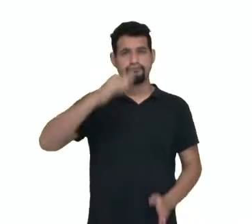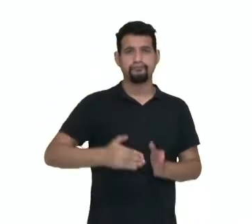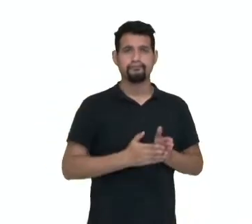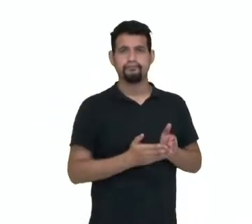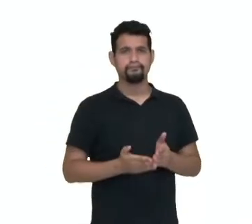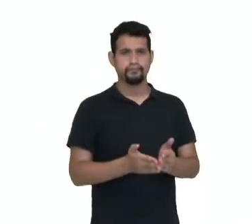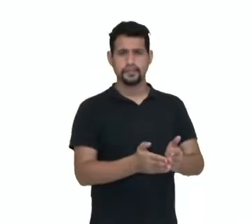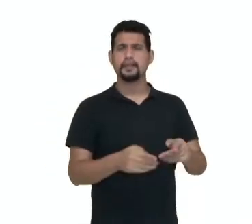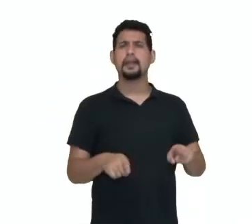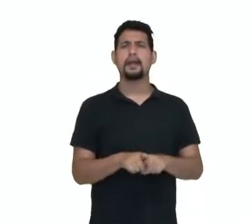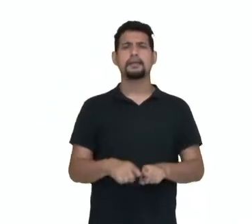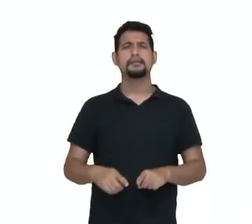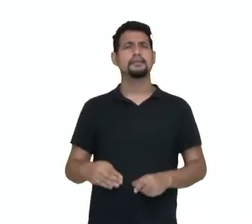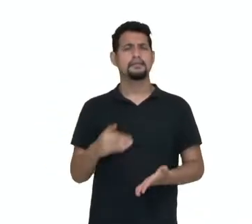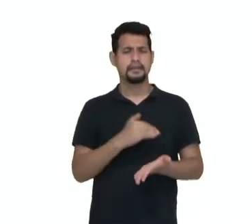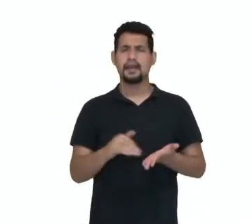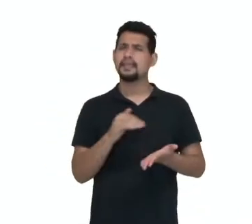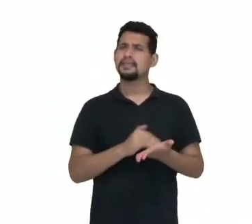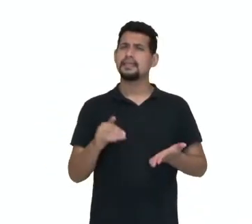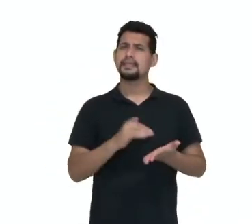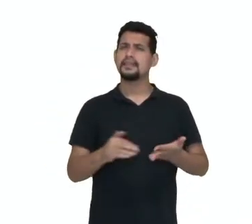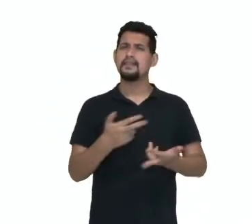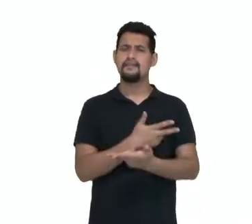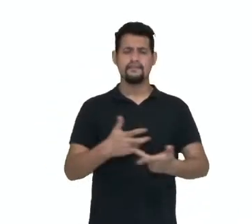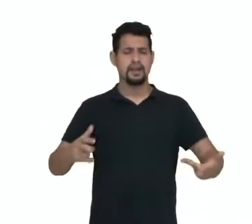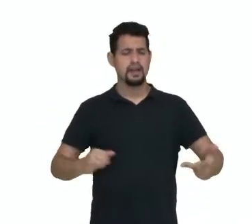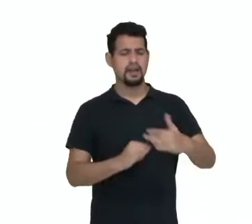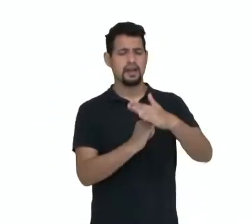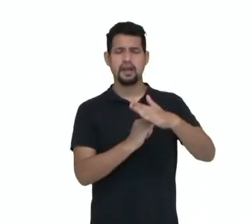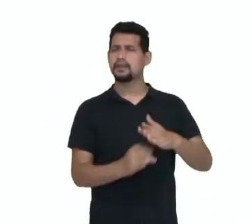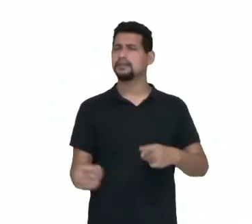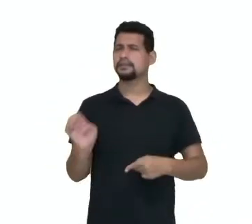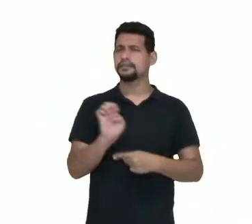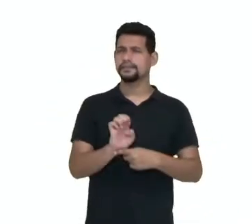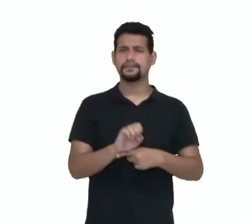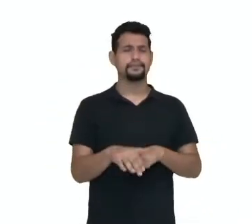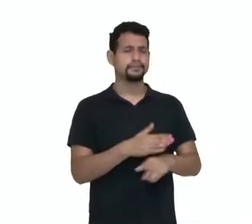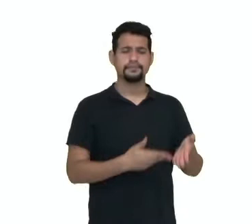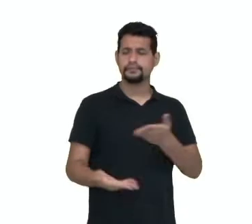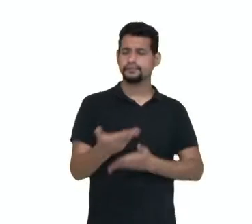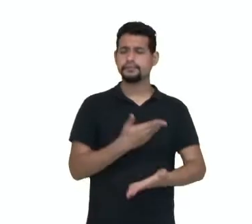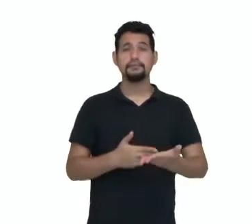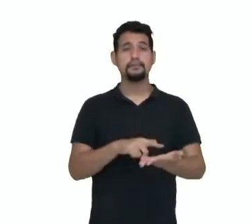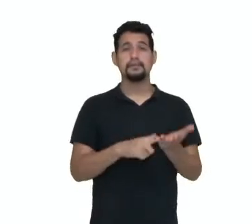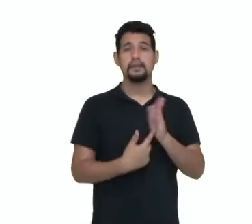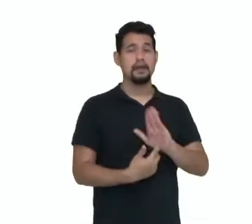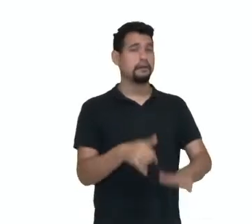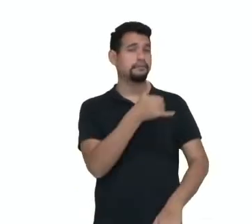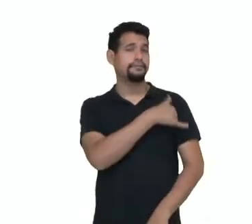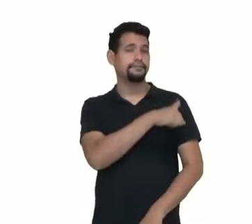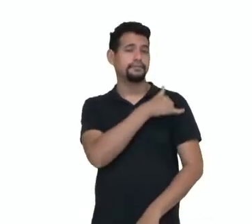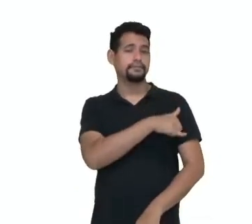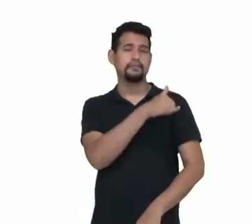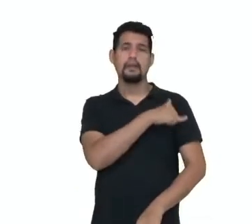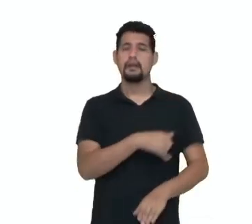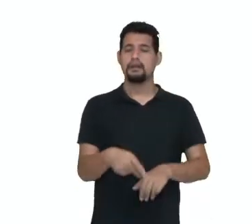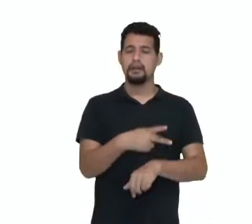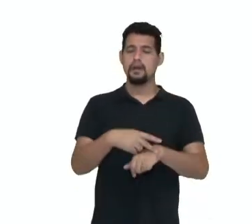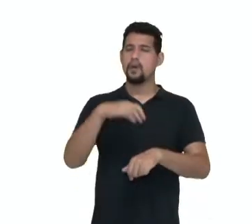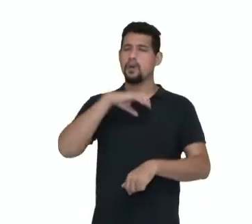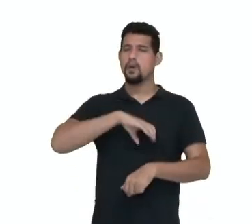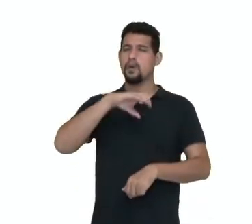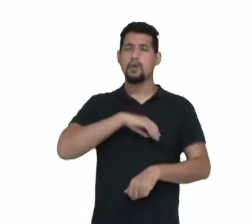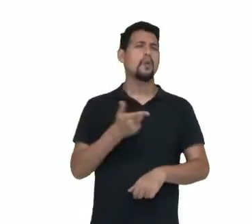Essa secretaria, junto com várias outras instituições de Estado, de administração pública, foram trazidas para o Rio de Janeiro para que Portugal conseguisse,